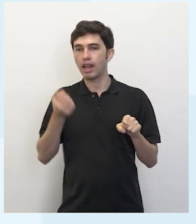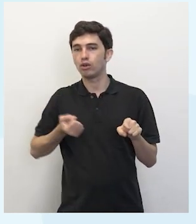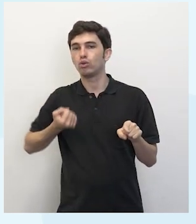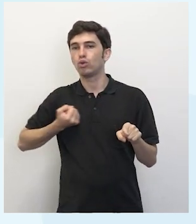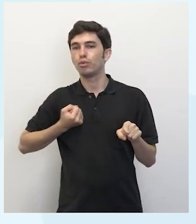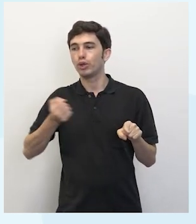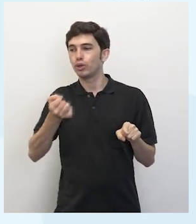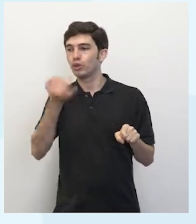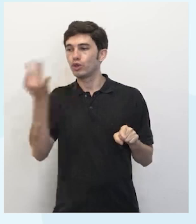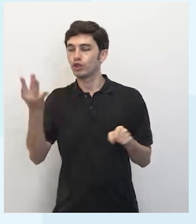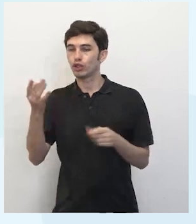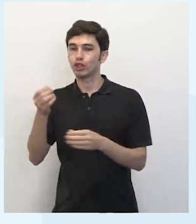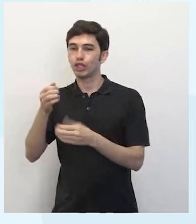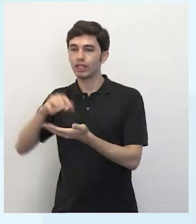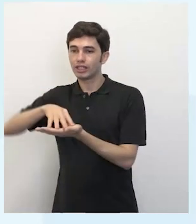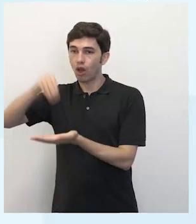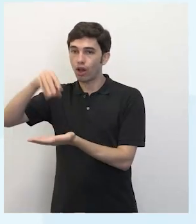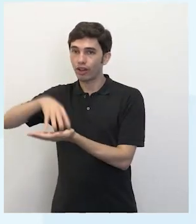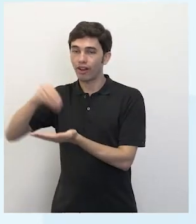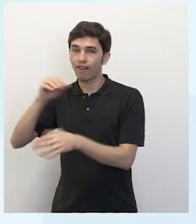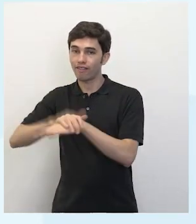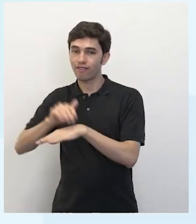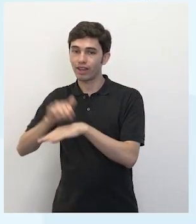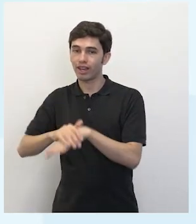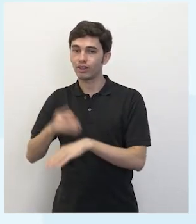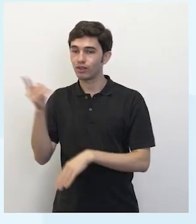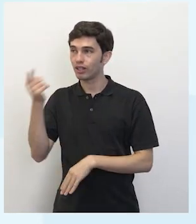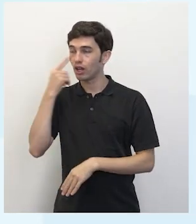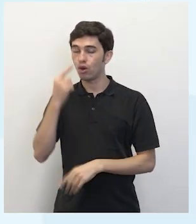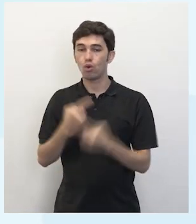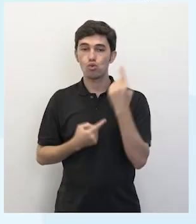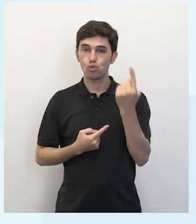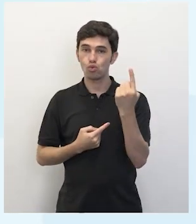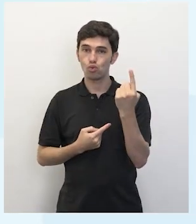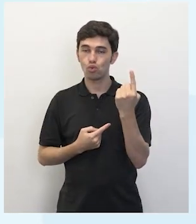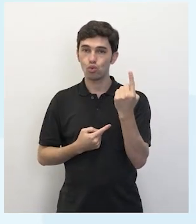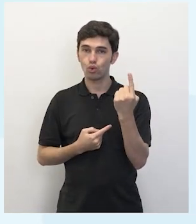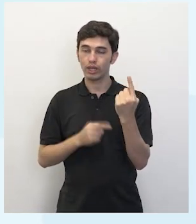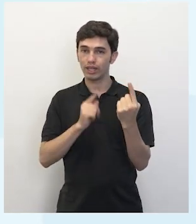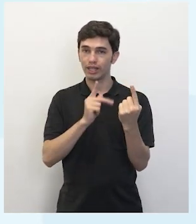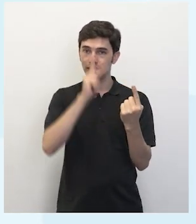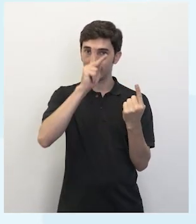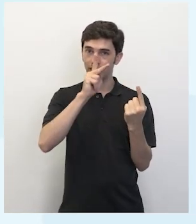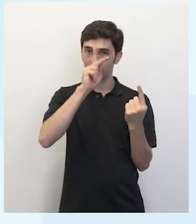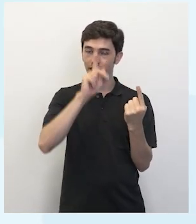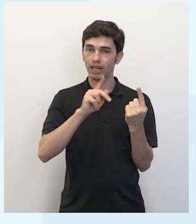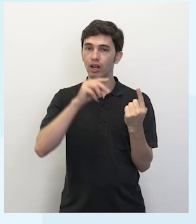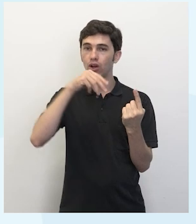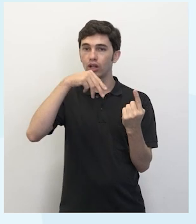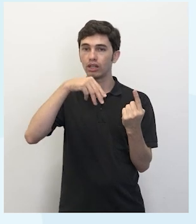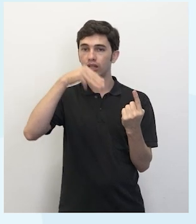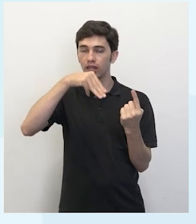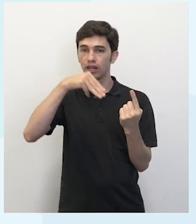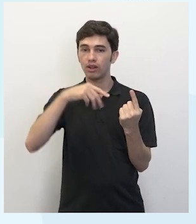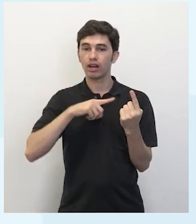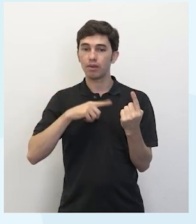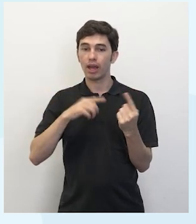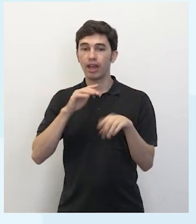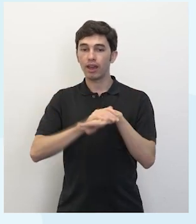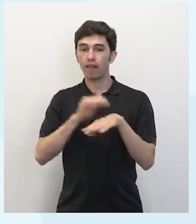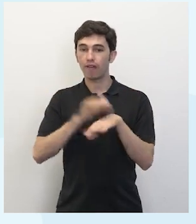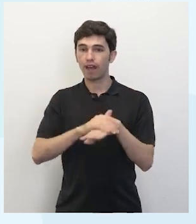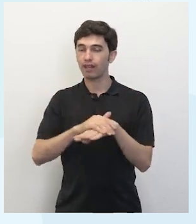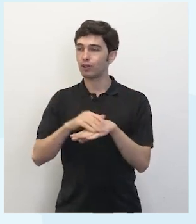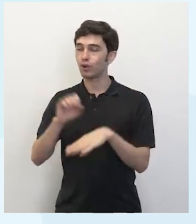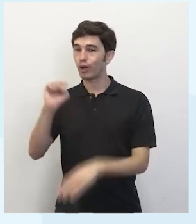ou seja, né? Para 1 kg de farinha, tá? Eu produzo 85 salgadinhos, tá? Conforme aparece ali na frente,